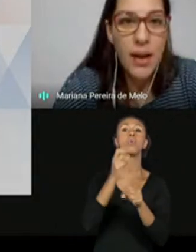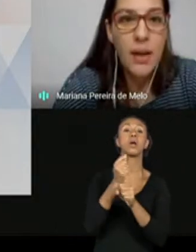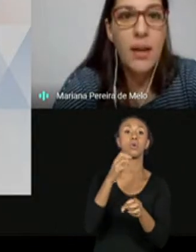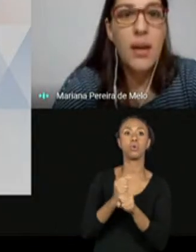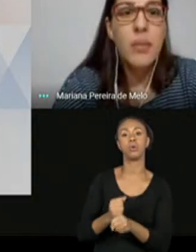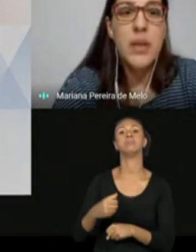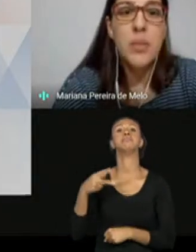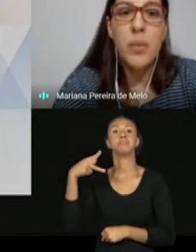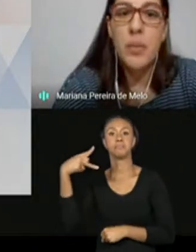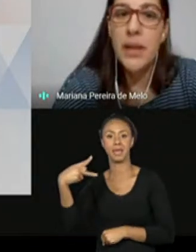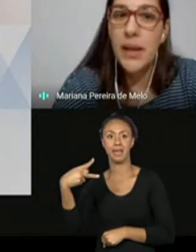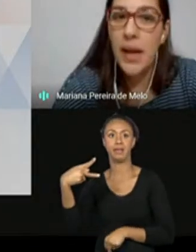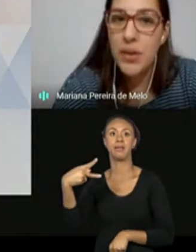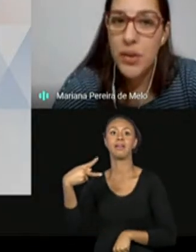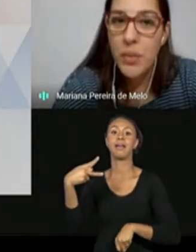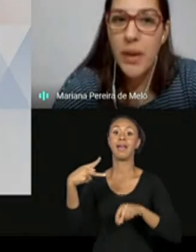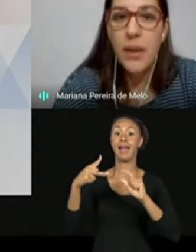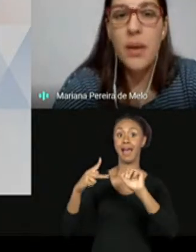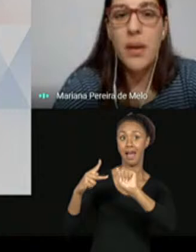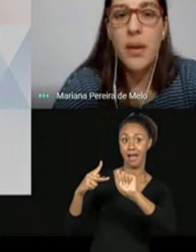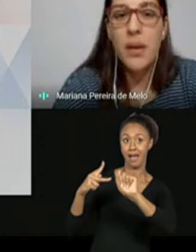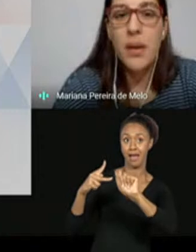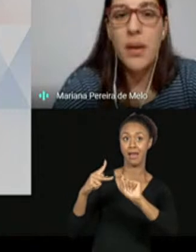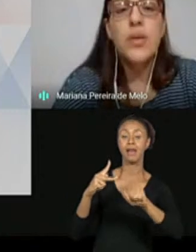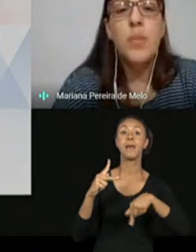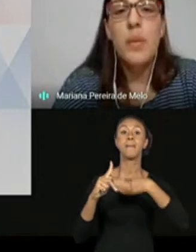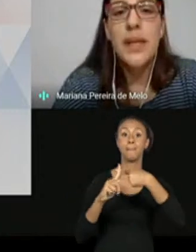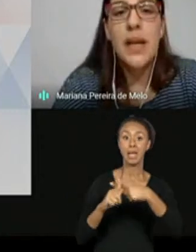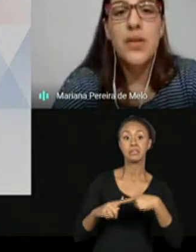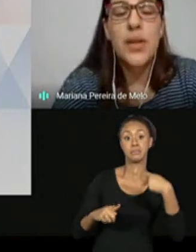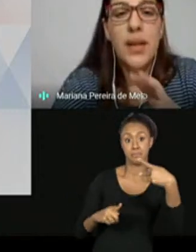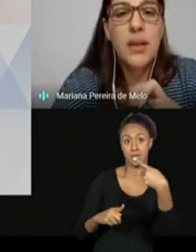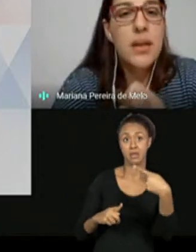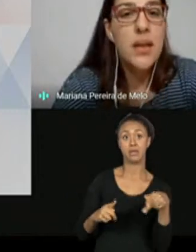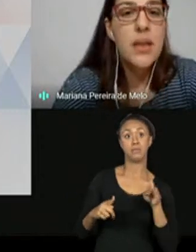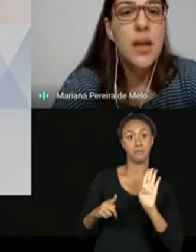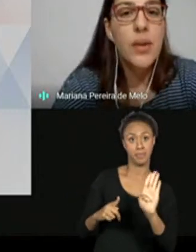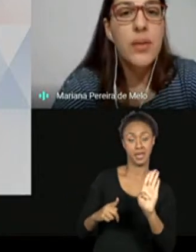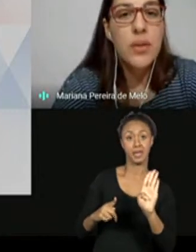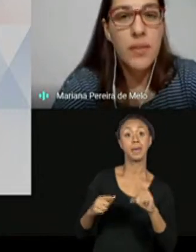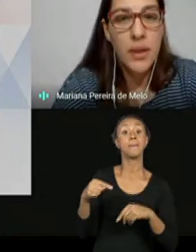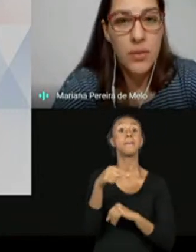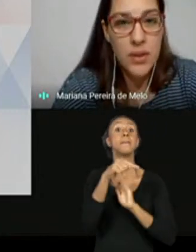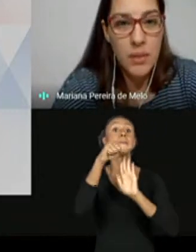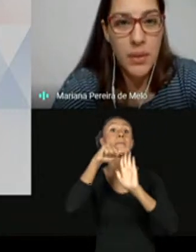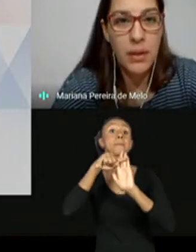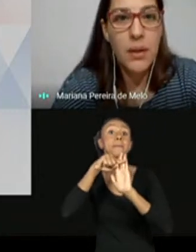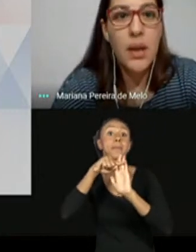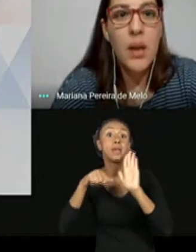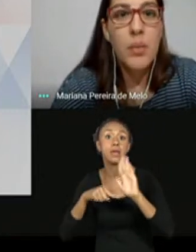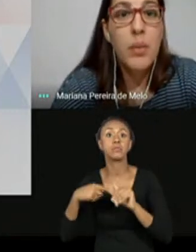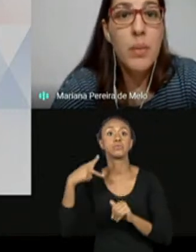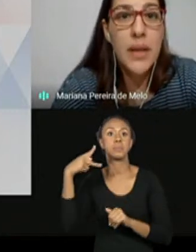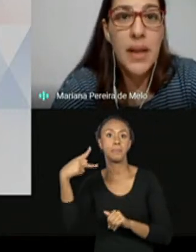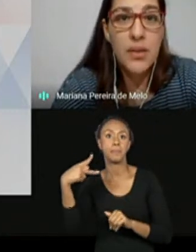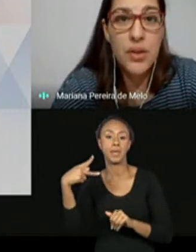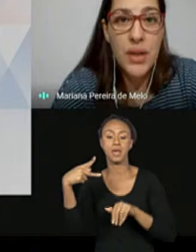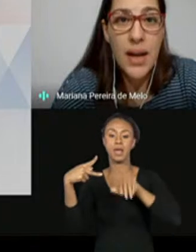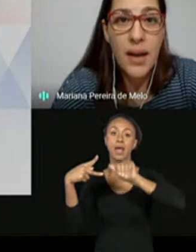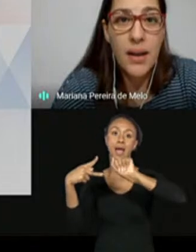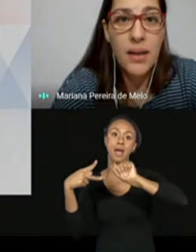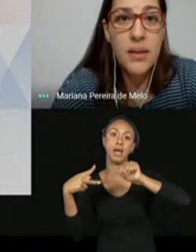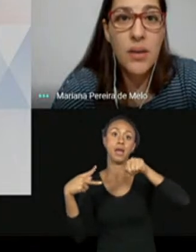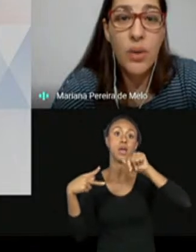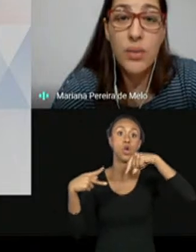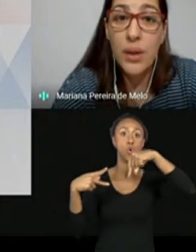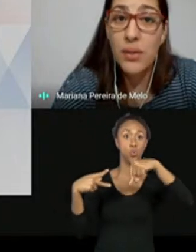de A mais probabilidade de B menos a probabilidade da intersecção entre os eventos A e B. Probabilidade de